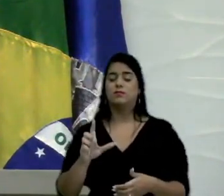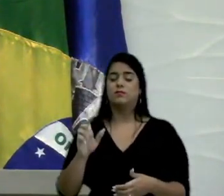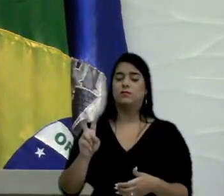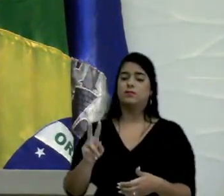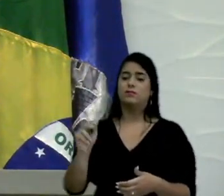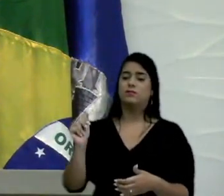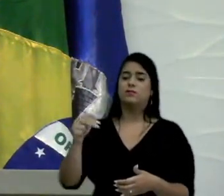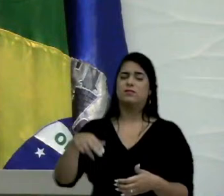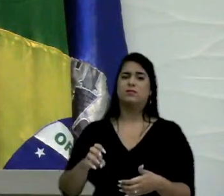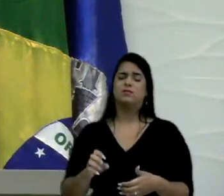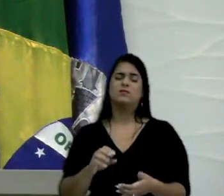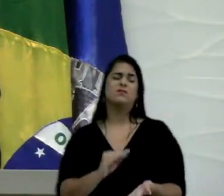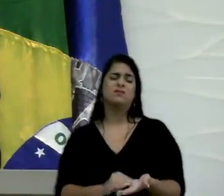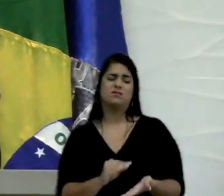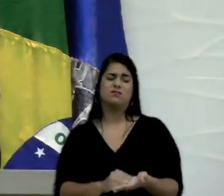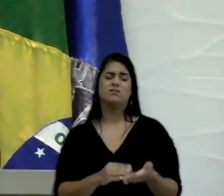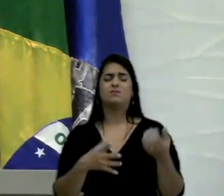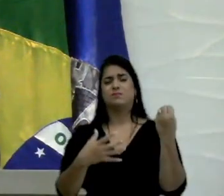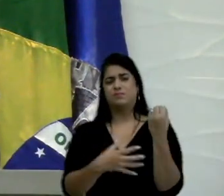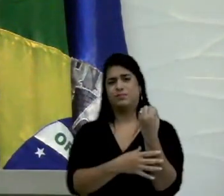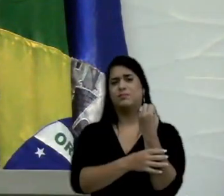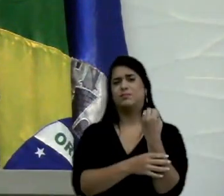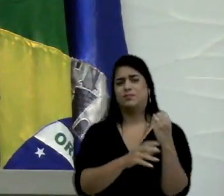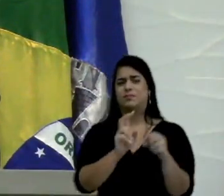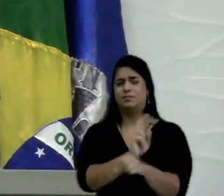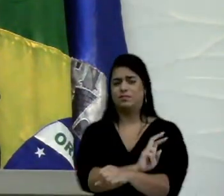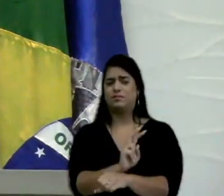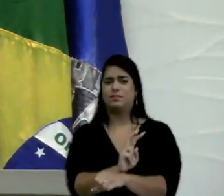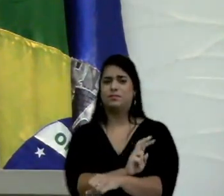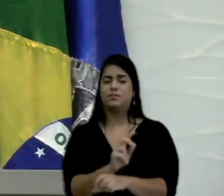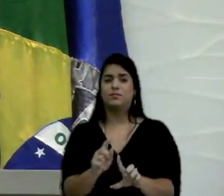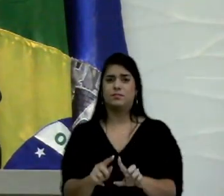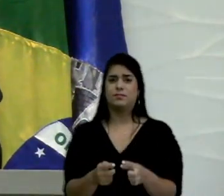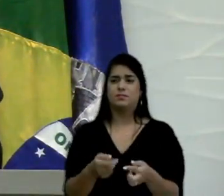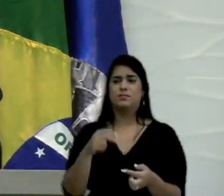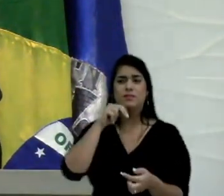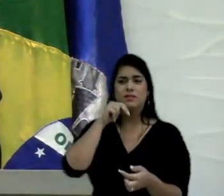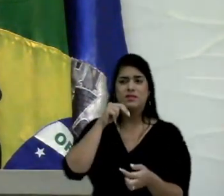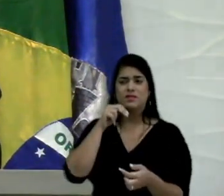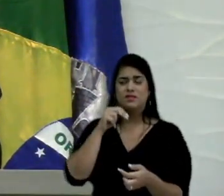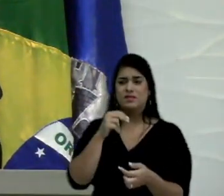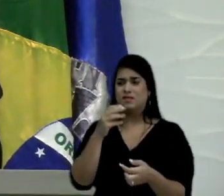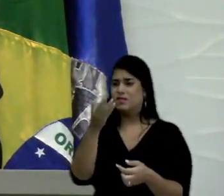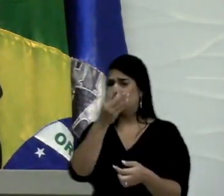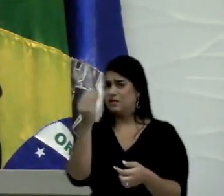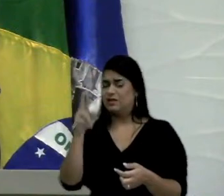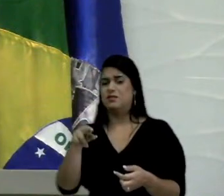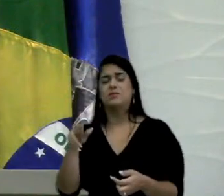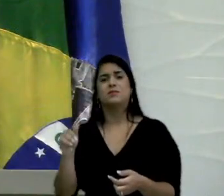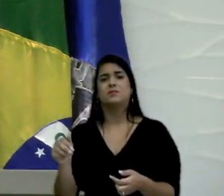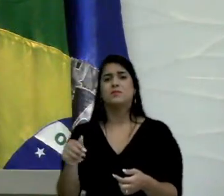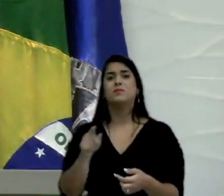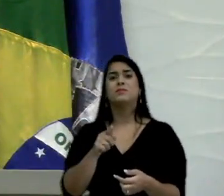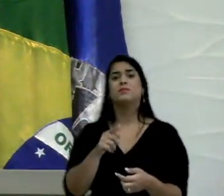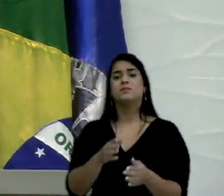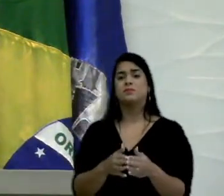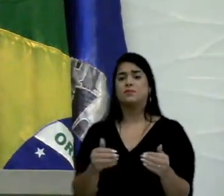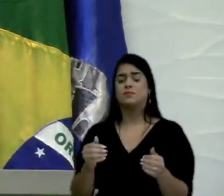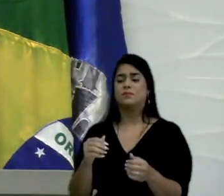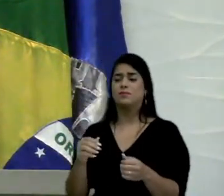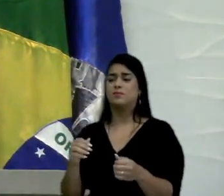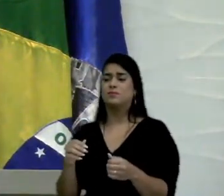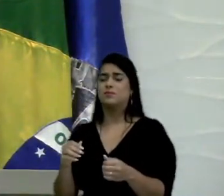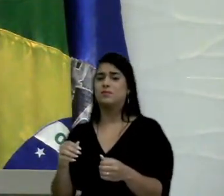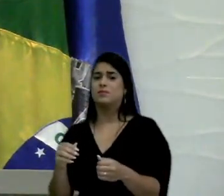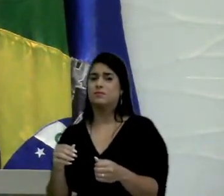falta de segurança mas colega Nilton eu nunca esqueço você pedindo segurança lá paraa Vila do Espírito Santo quando a gente